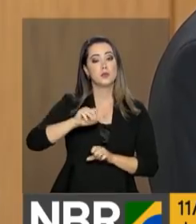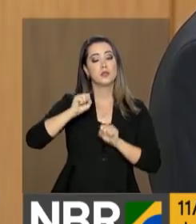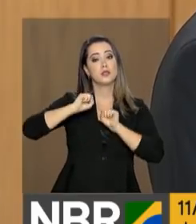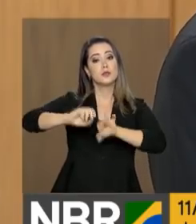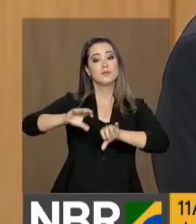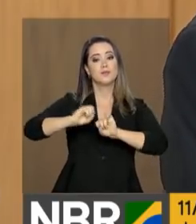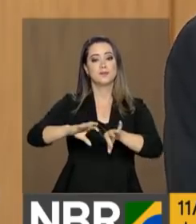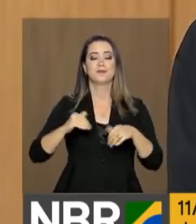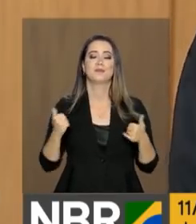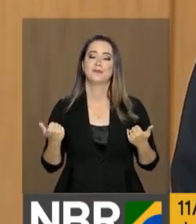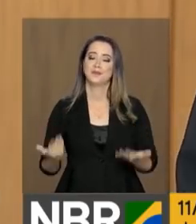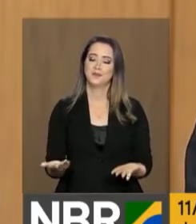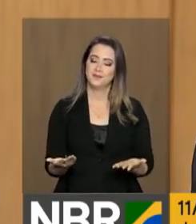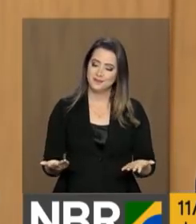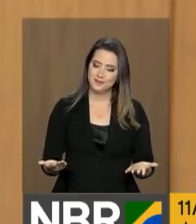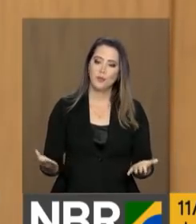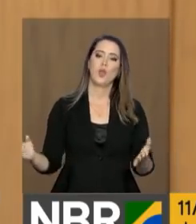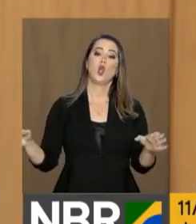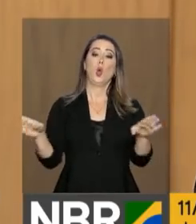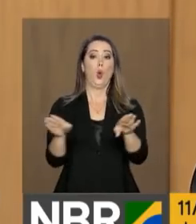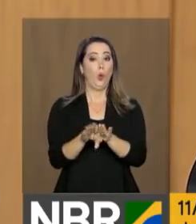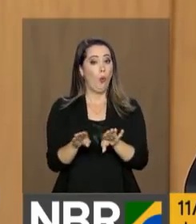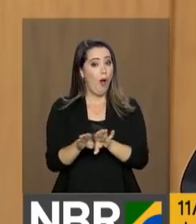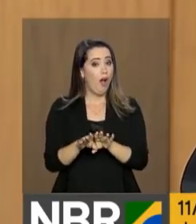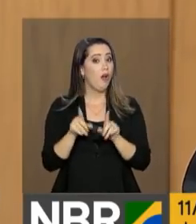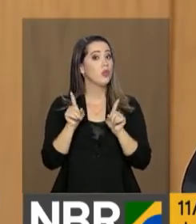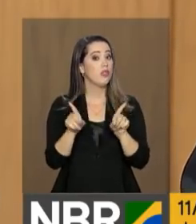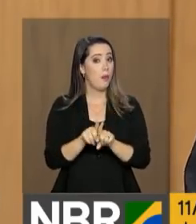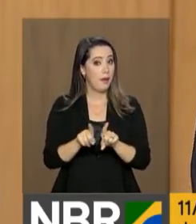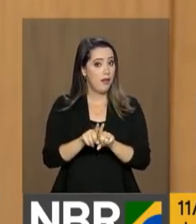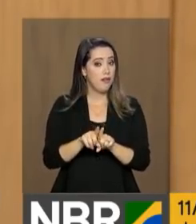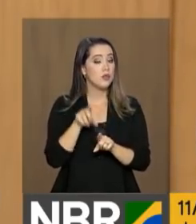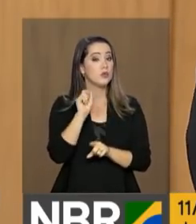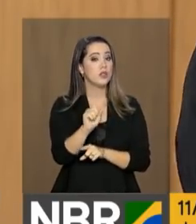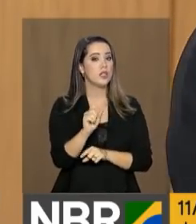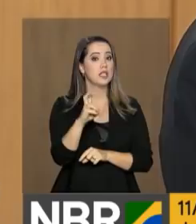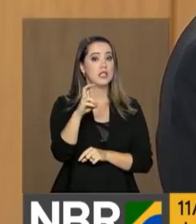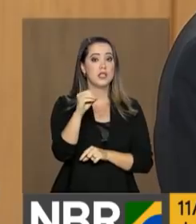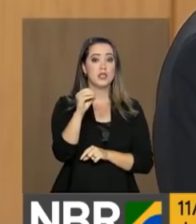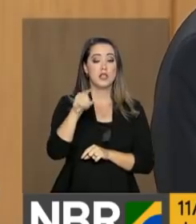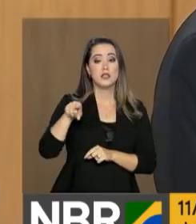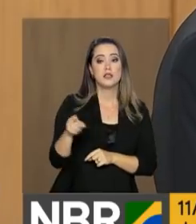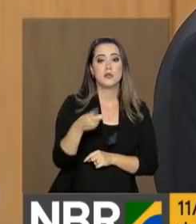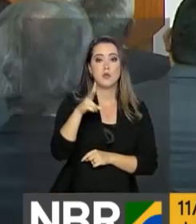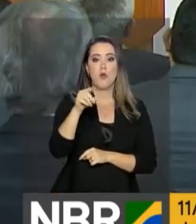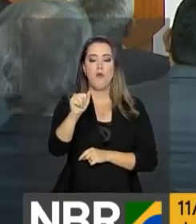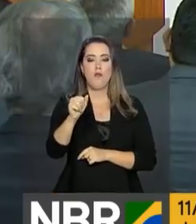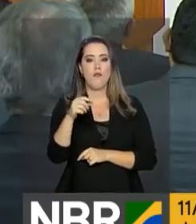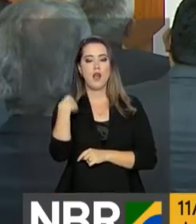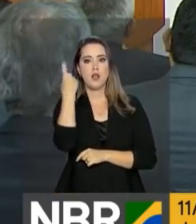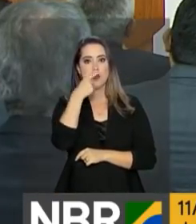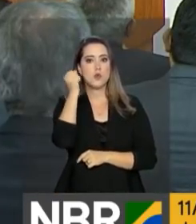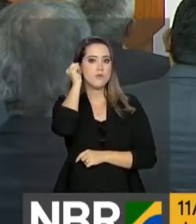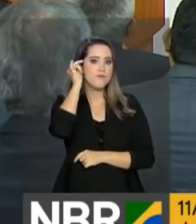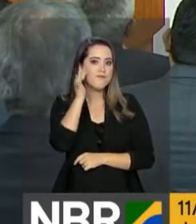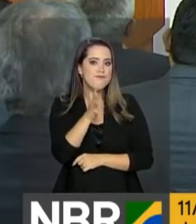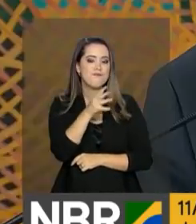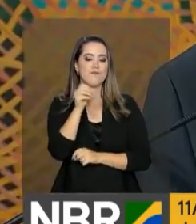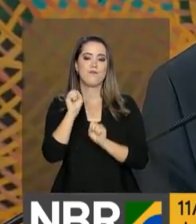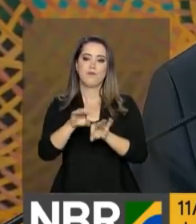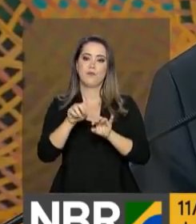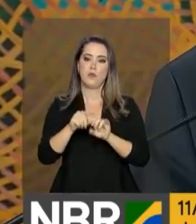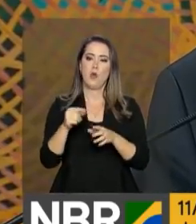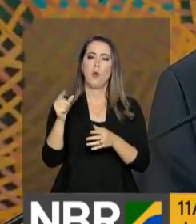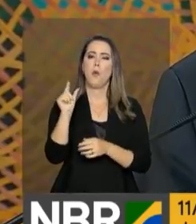e de igual maneira a a a história das 500 mil vagas no ensino em tempo integral toda pequenos exemplos